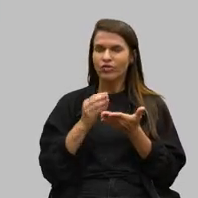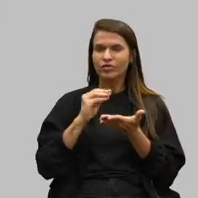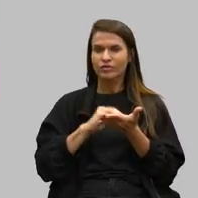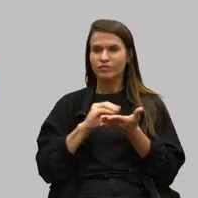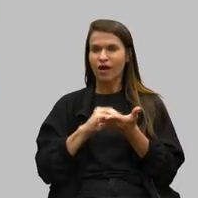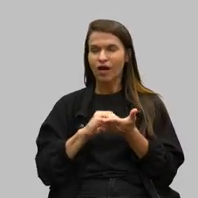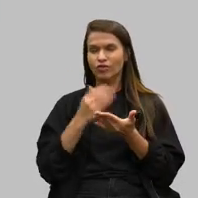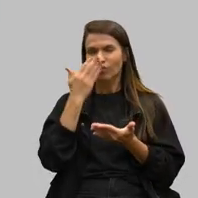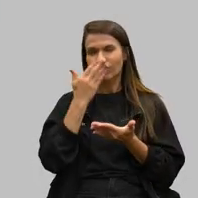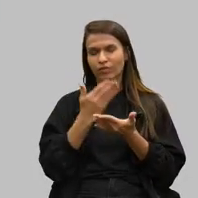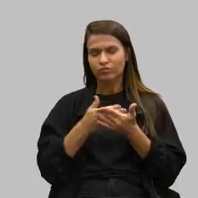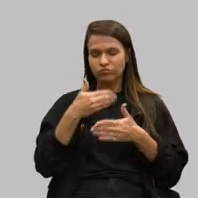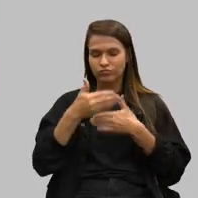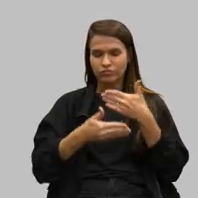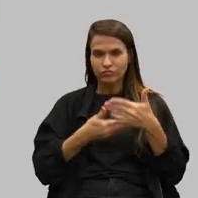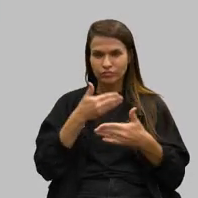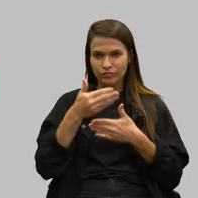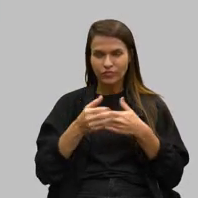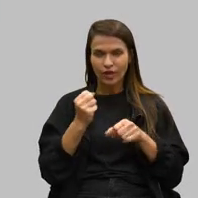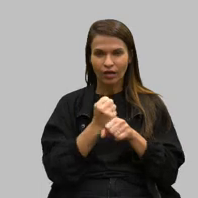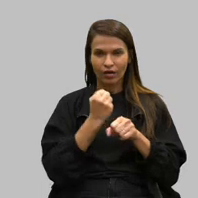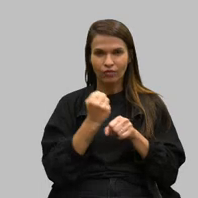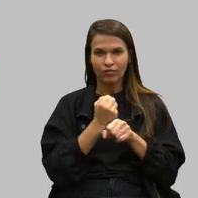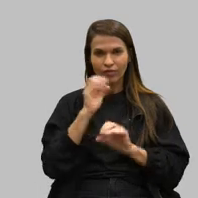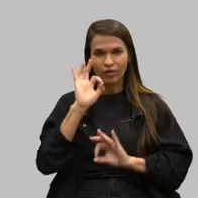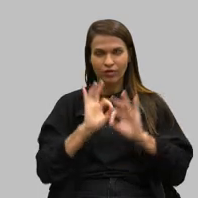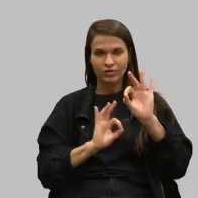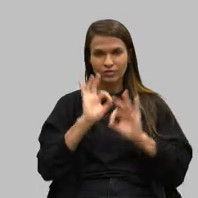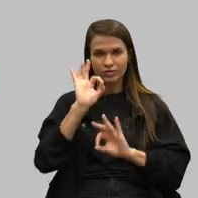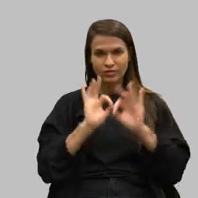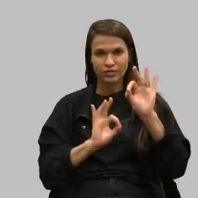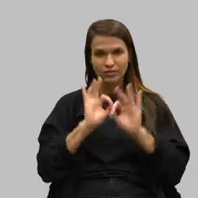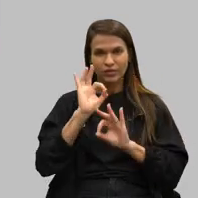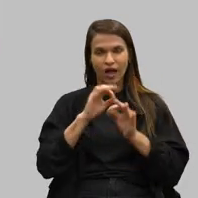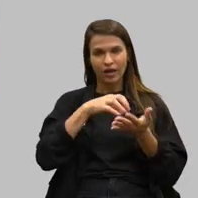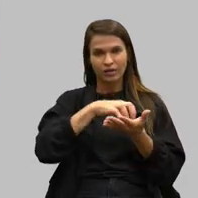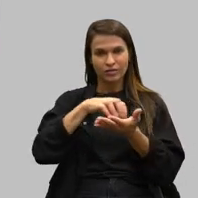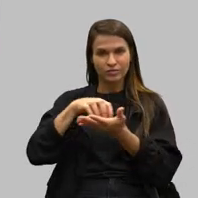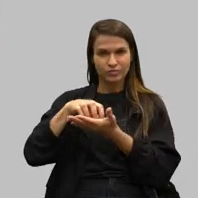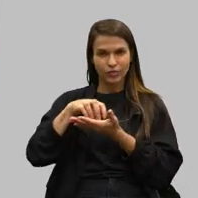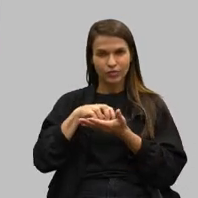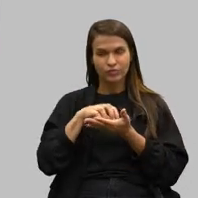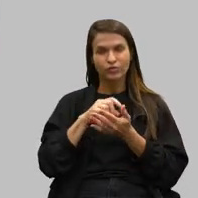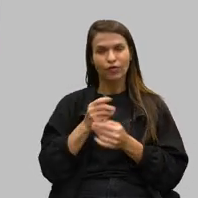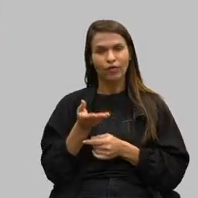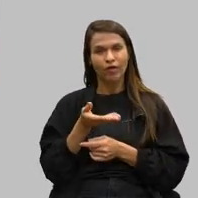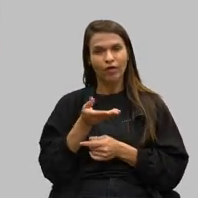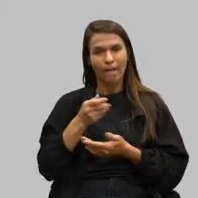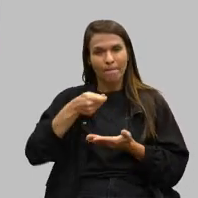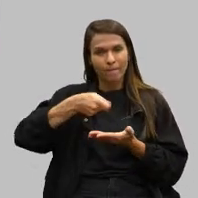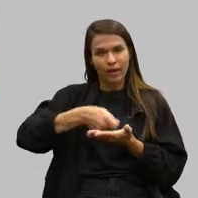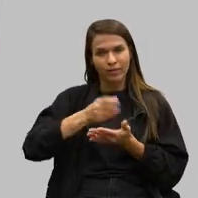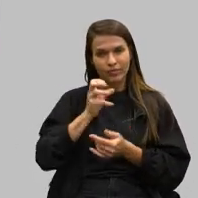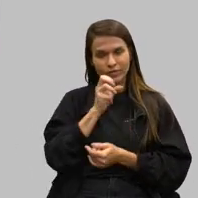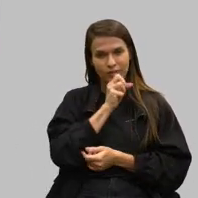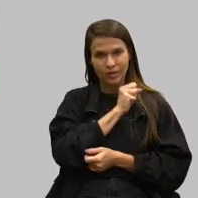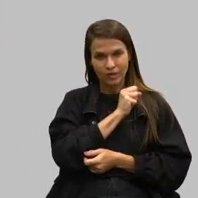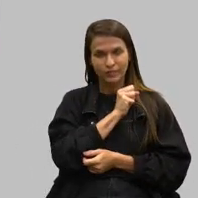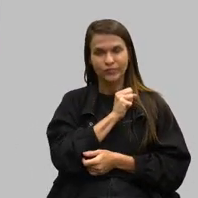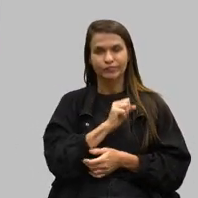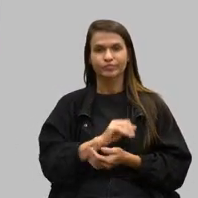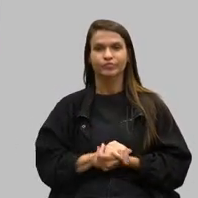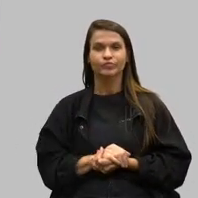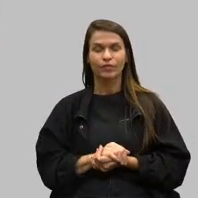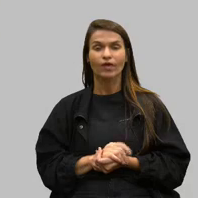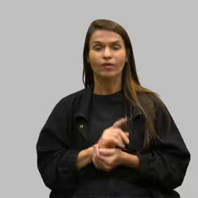confiando que, no decorrer do processo da obra, vai se arrumar aqueles pontos. Então, nós vamos correr para pagar o mais rápido possível, viu, deputado, para